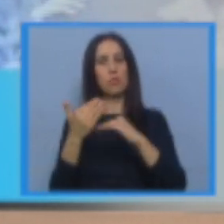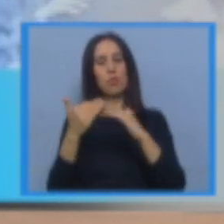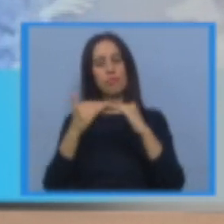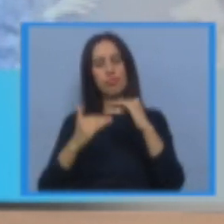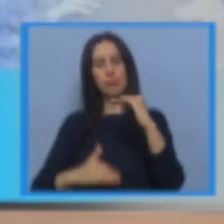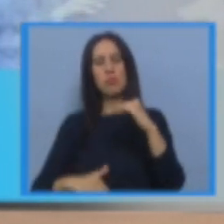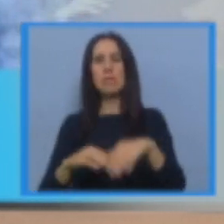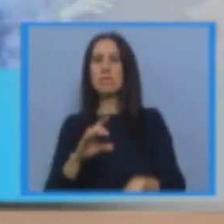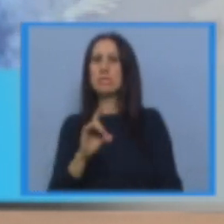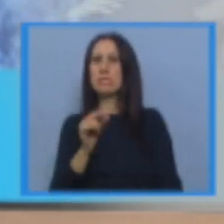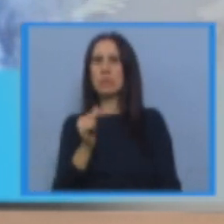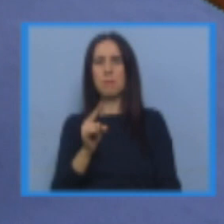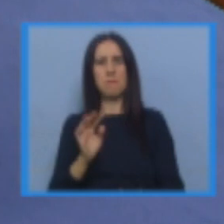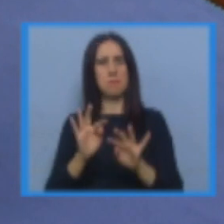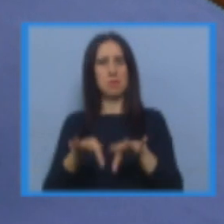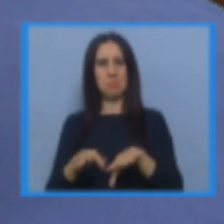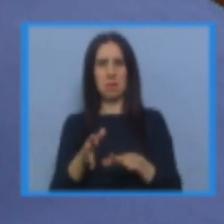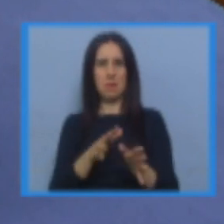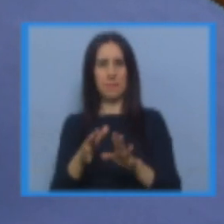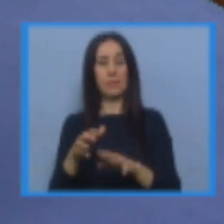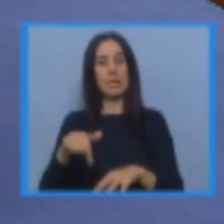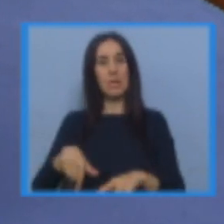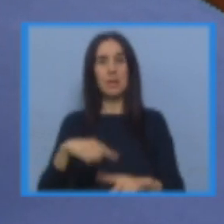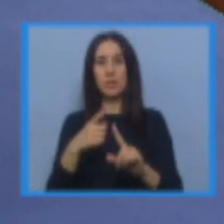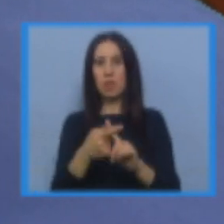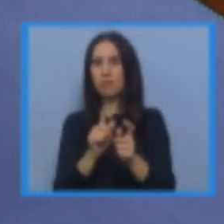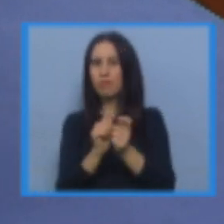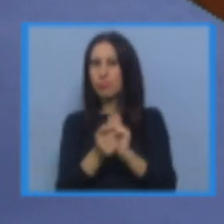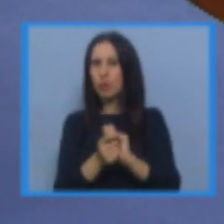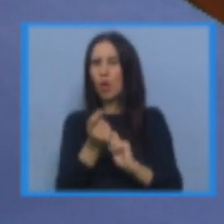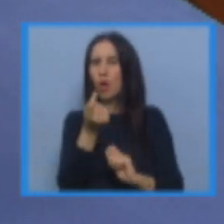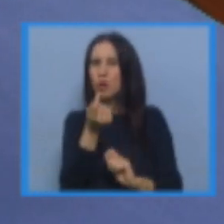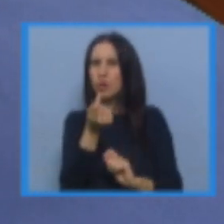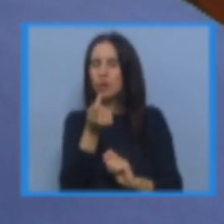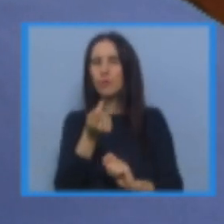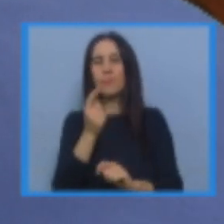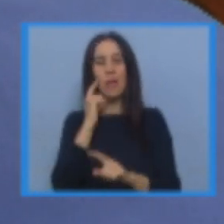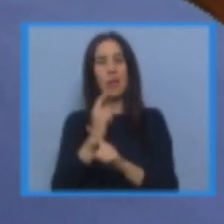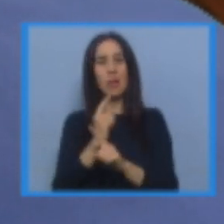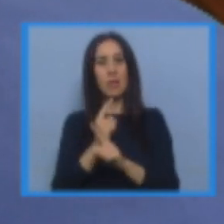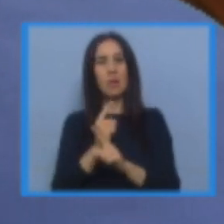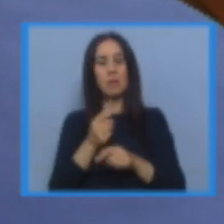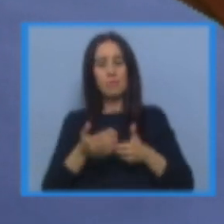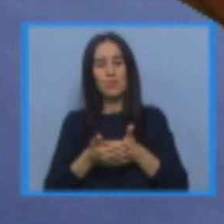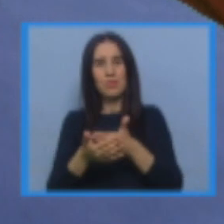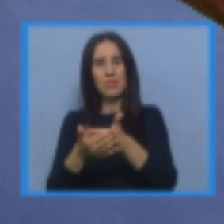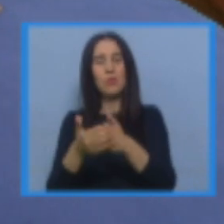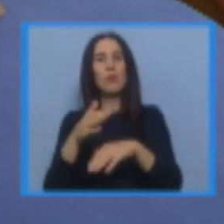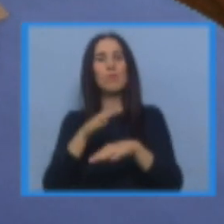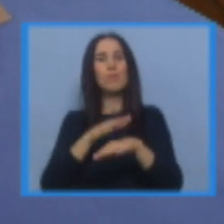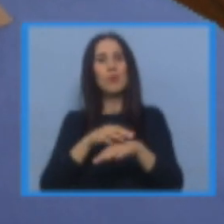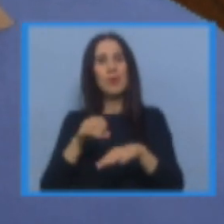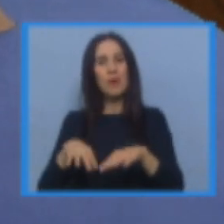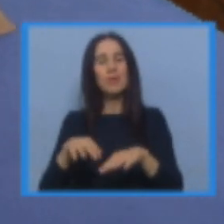pelas 6h30. Este ano, com uma ligeira alteração no início do processo, por causa das obras